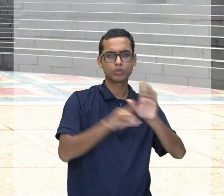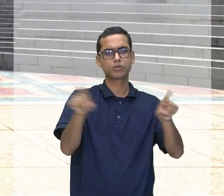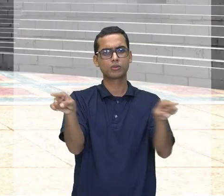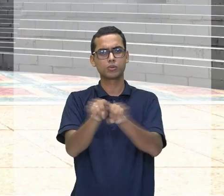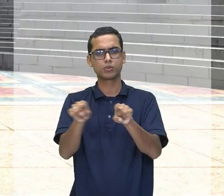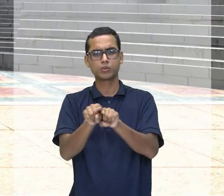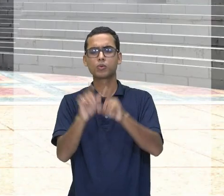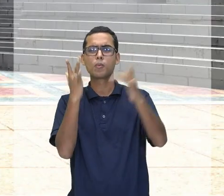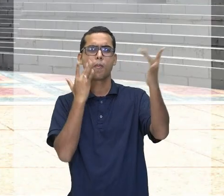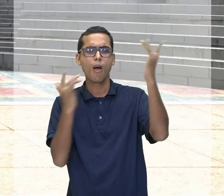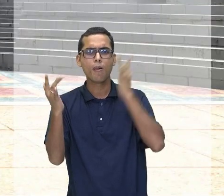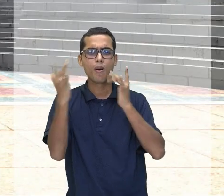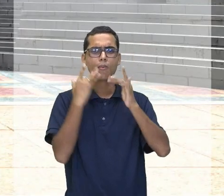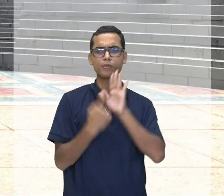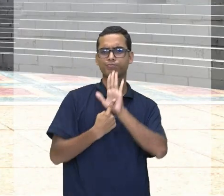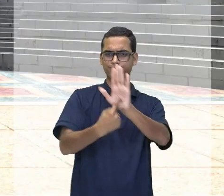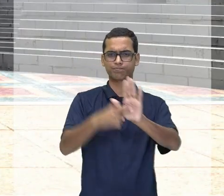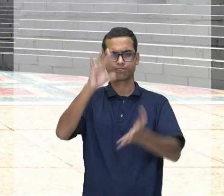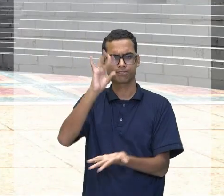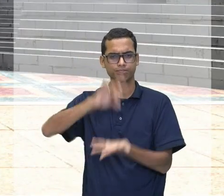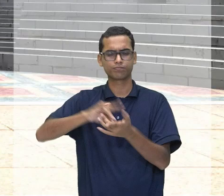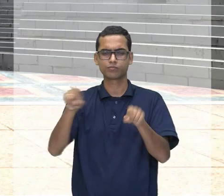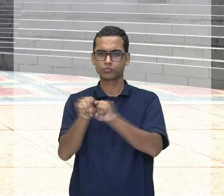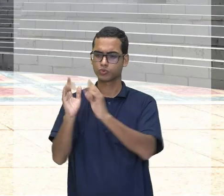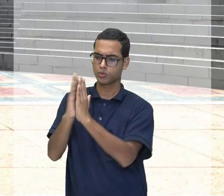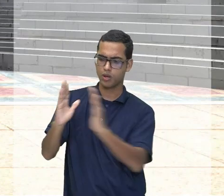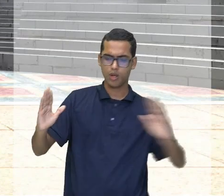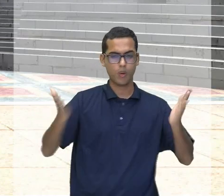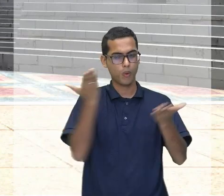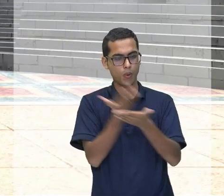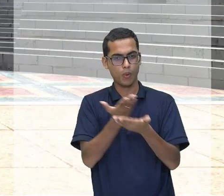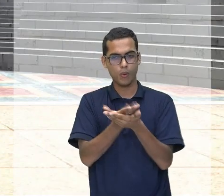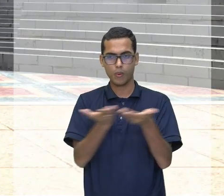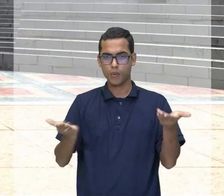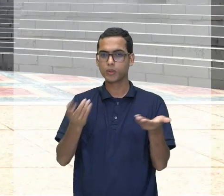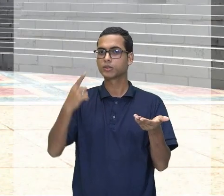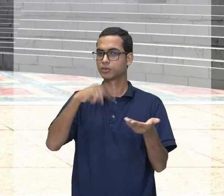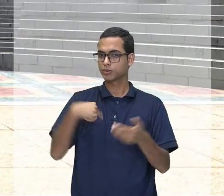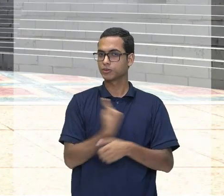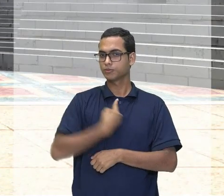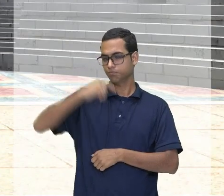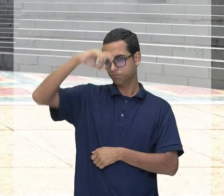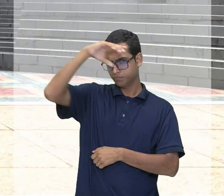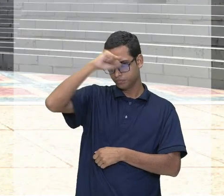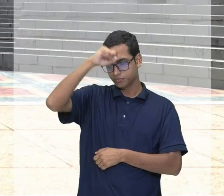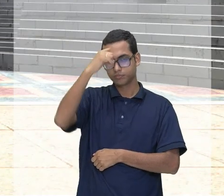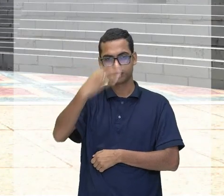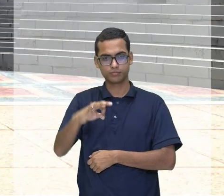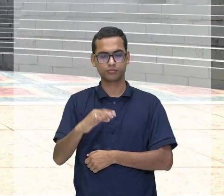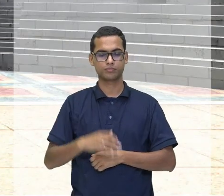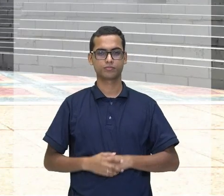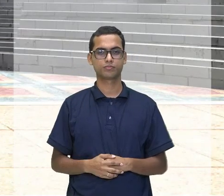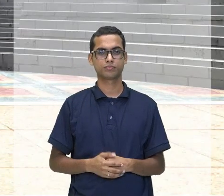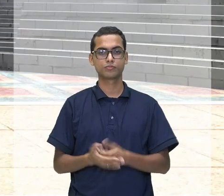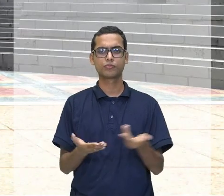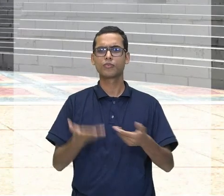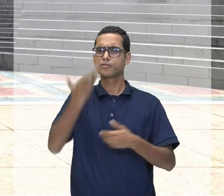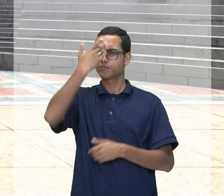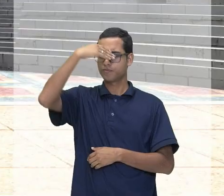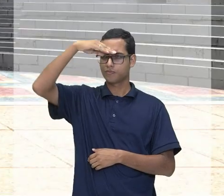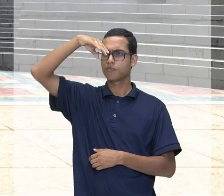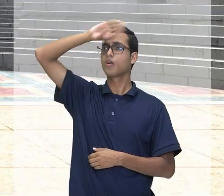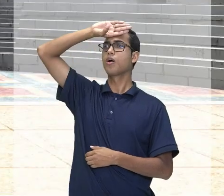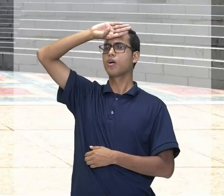textos, né, teatrais. Nós vamos ver no decorrer da nossa aula. Vamos continuar. Olha só, drama vem